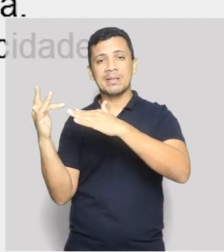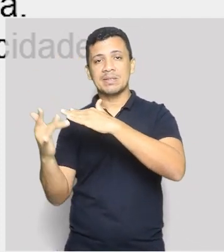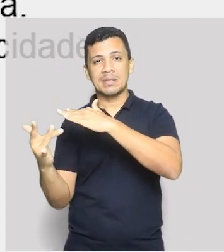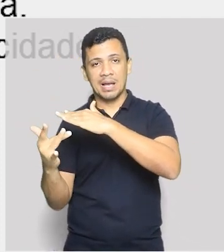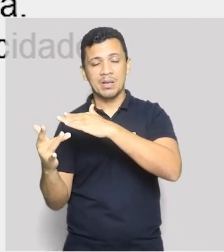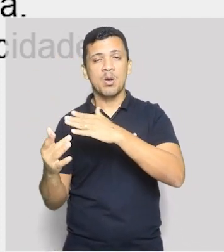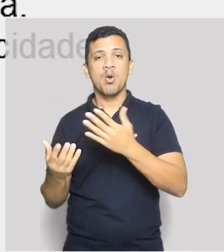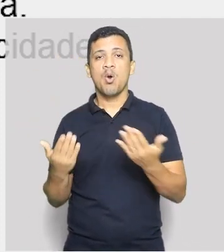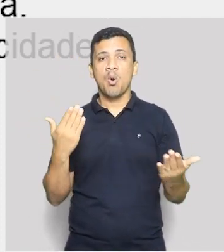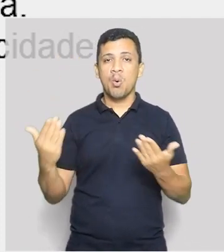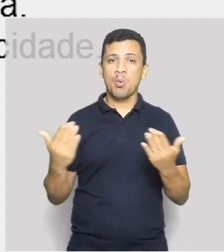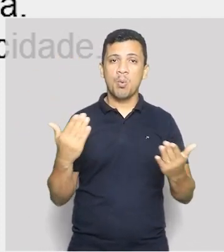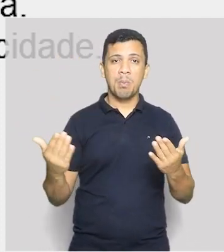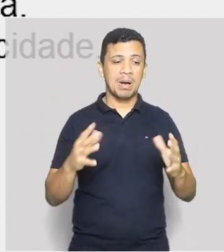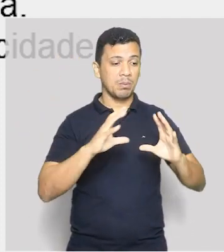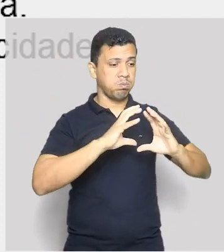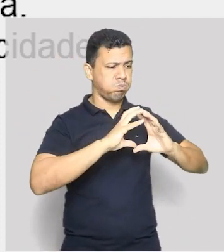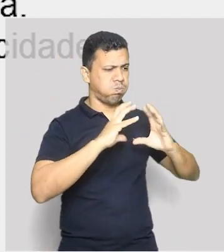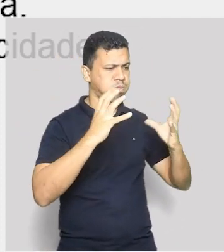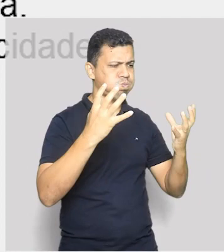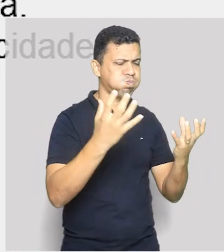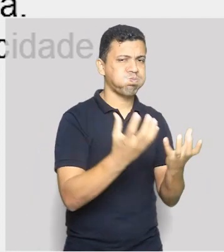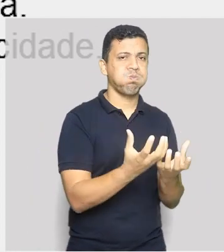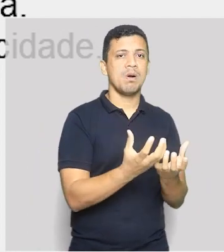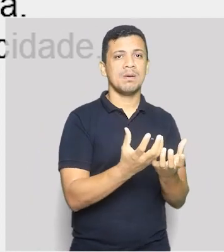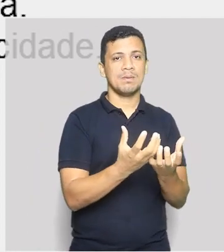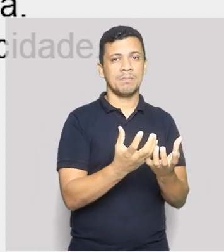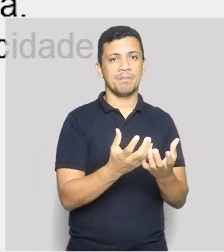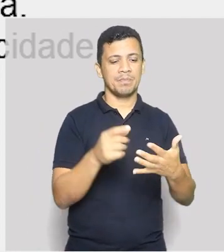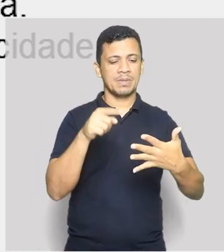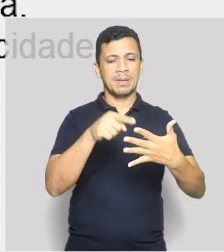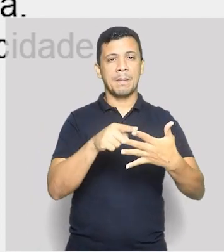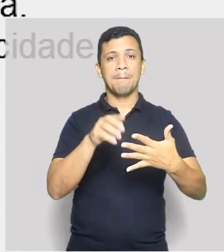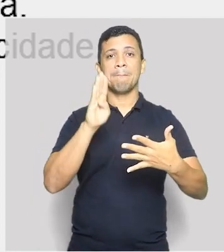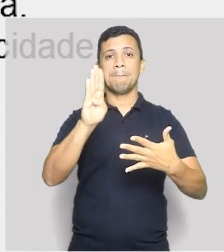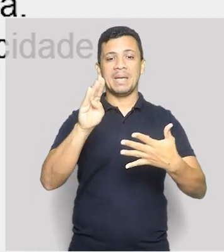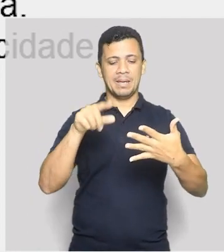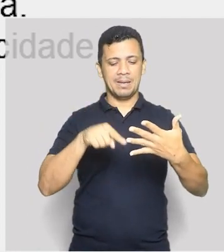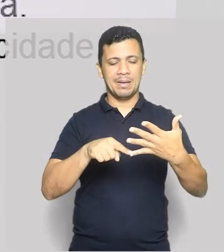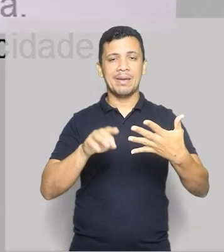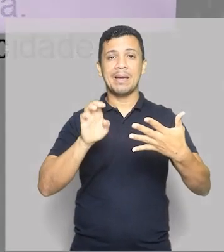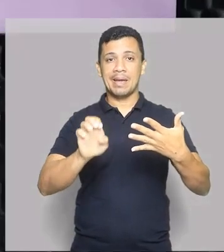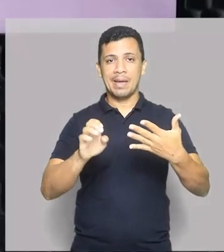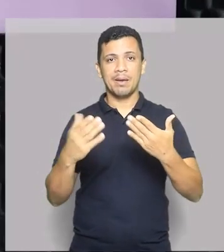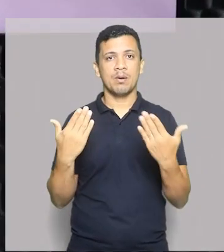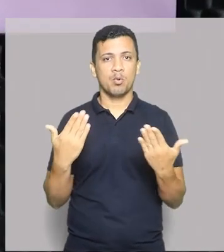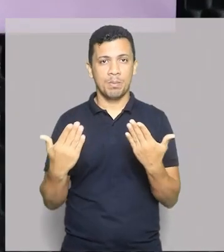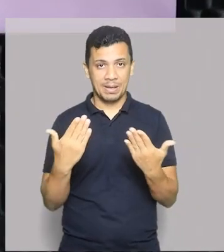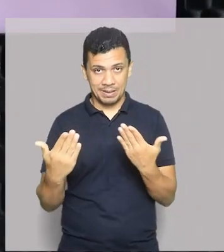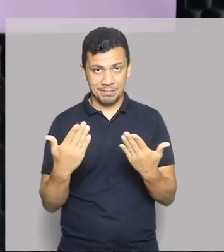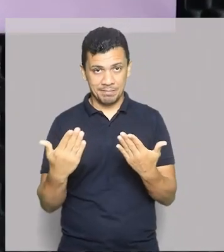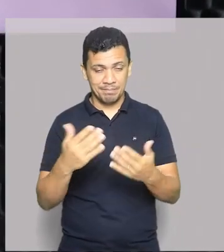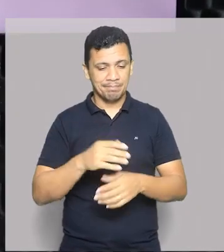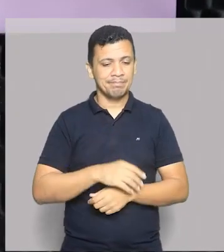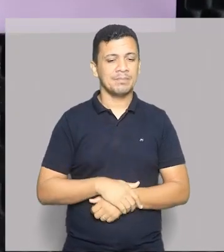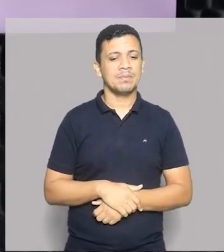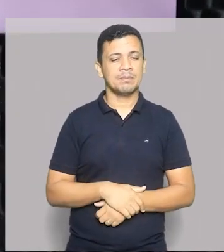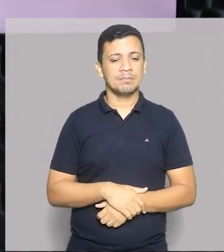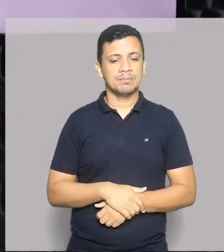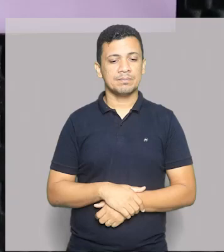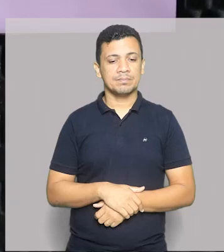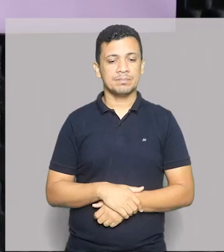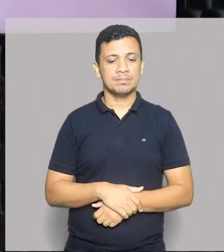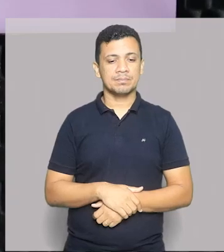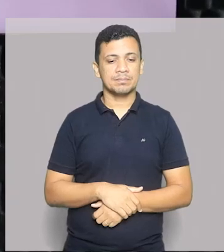Da mesma forma, notem. Então, B e E são orações comparativas, certo? A